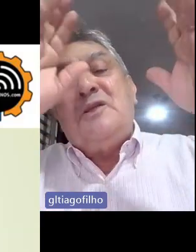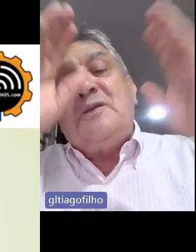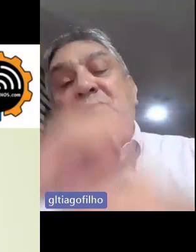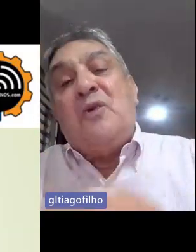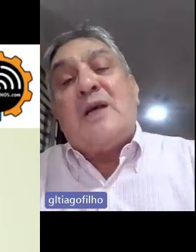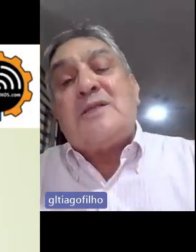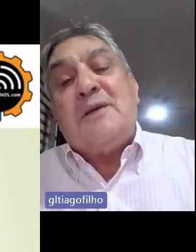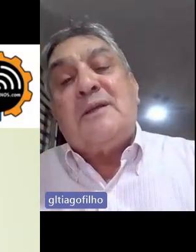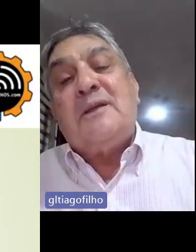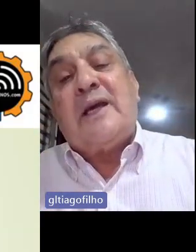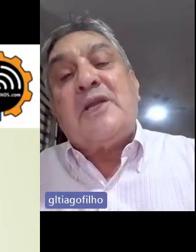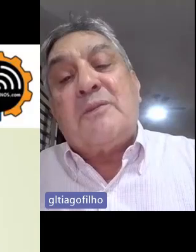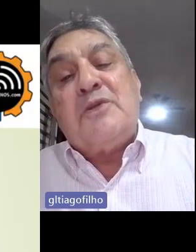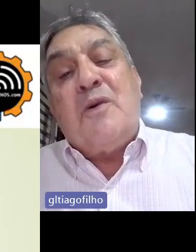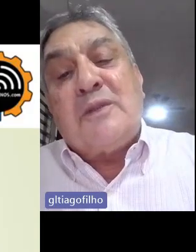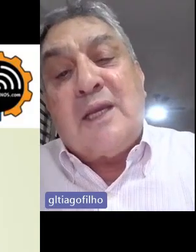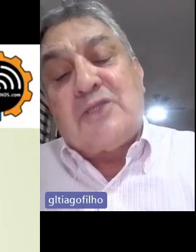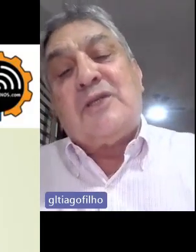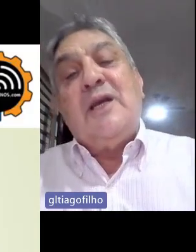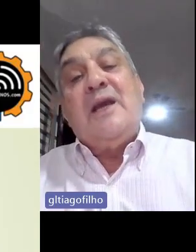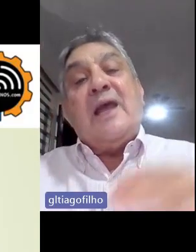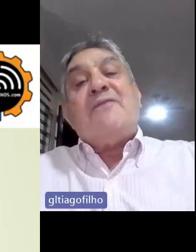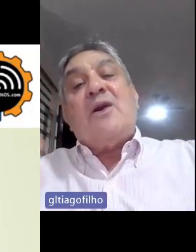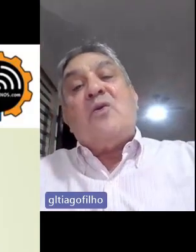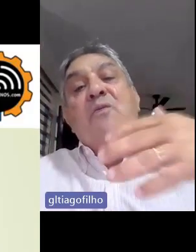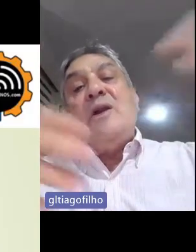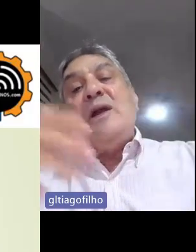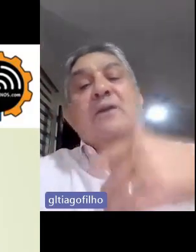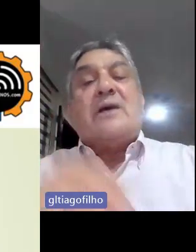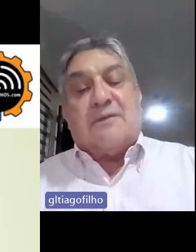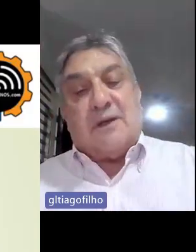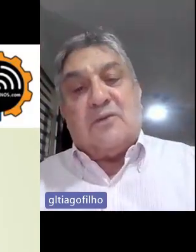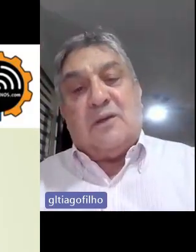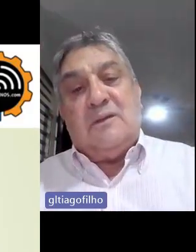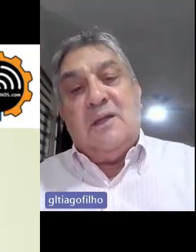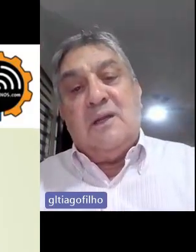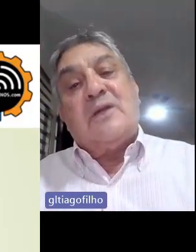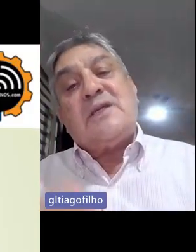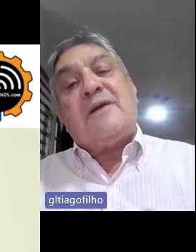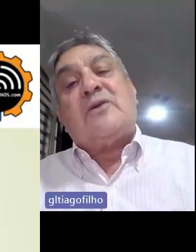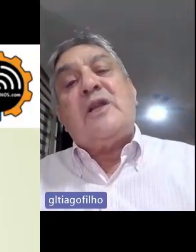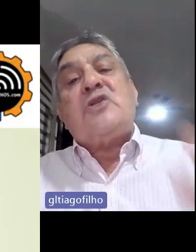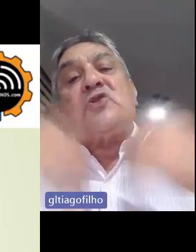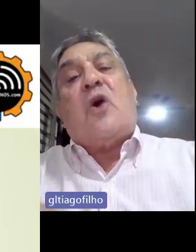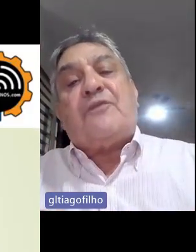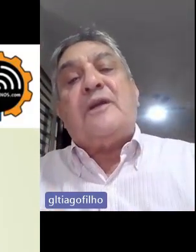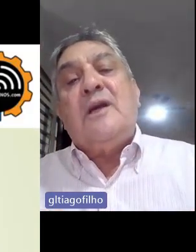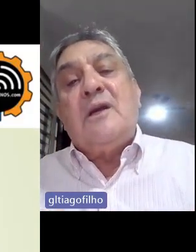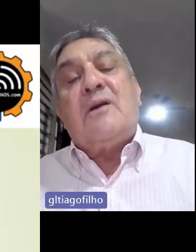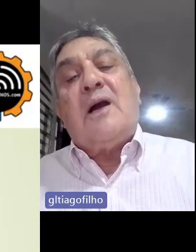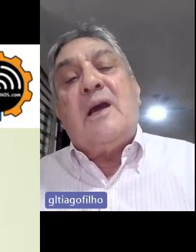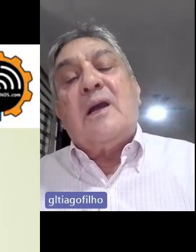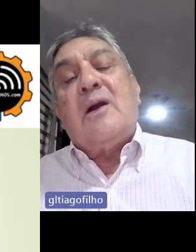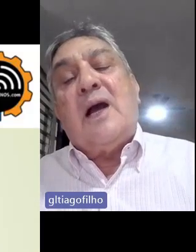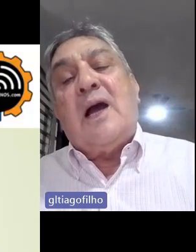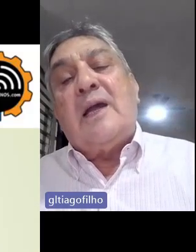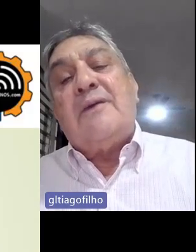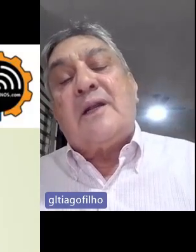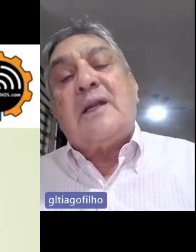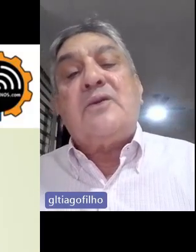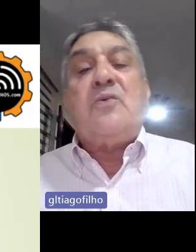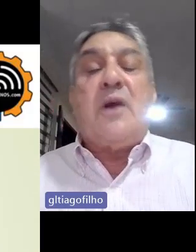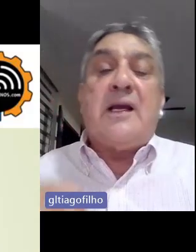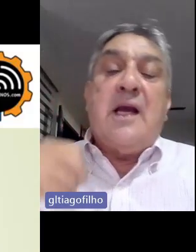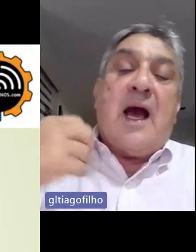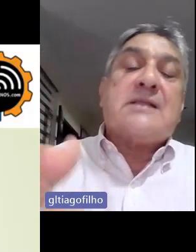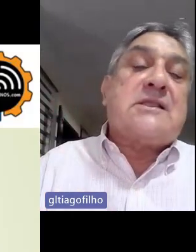aí de morro acima, né, que a gente chama de montante. Ela vem acumulando o reservatório. Então, o reservatório sofre,